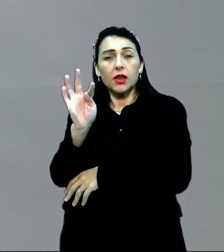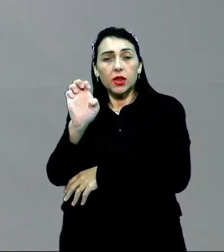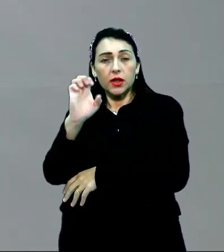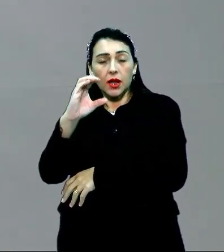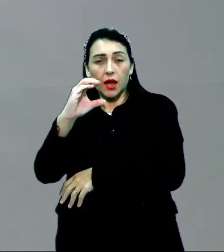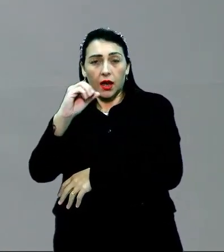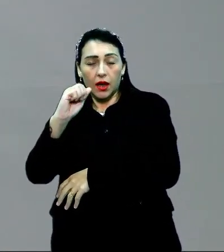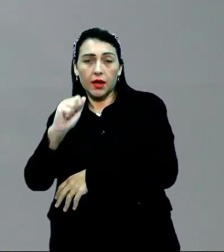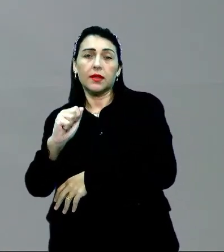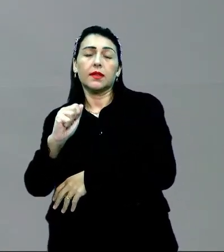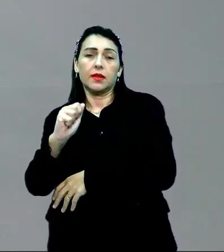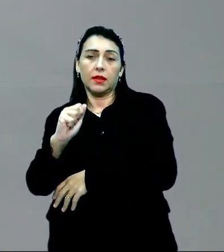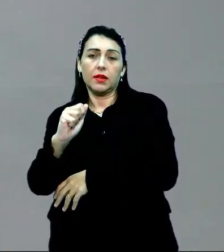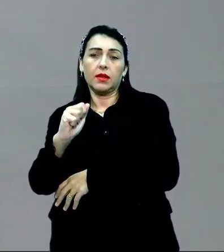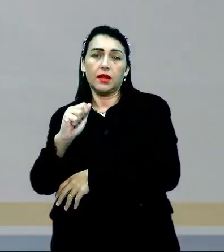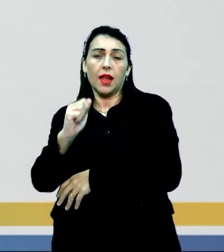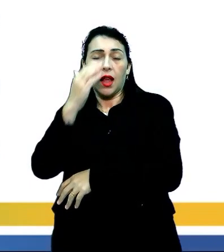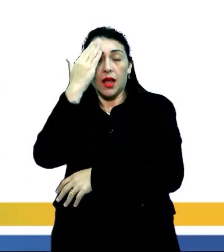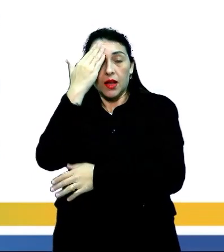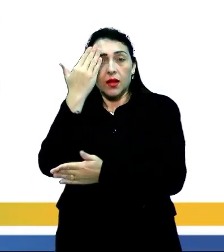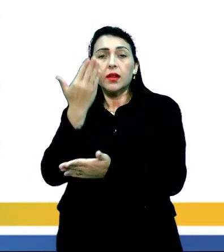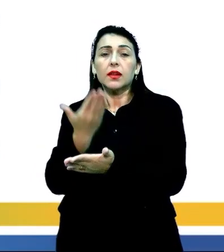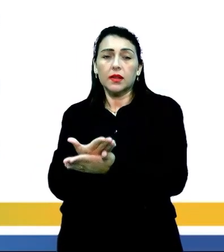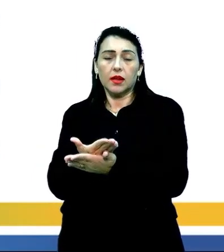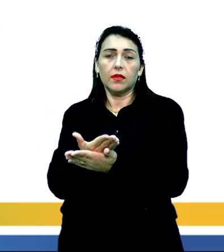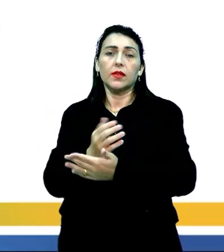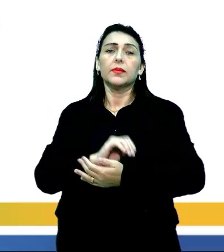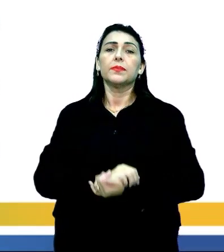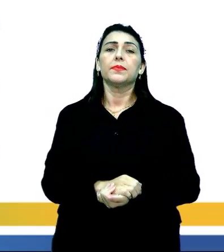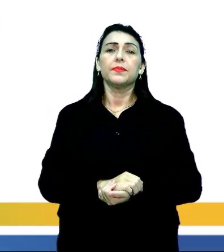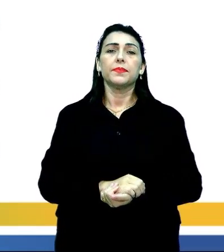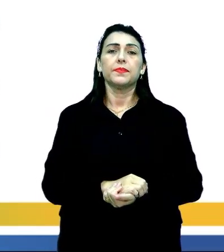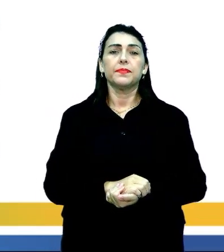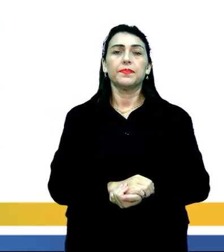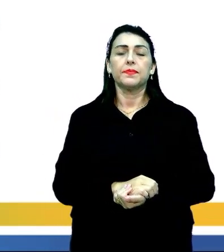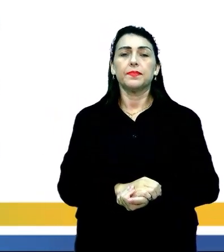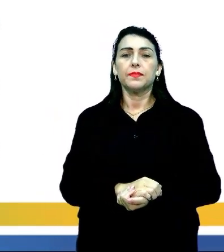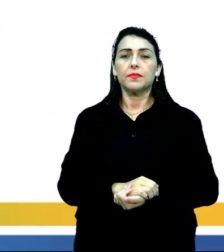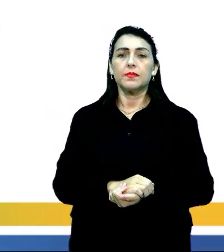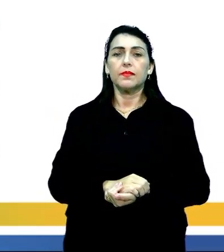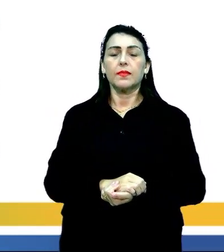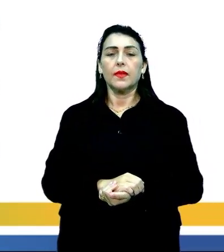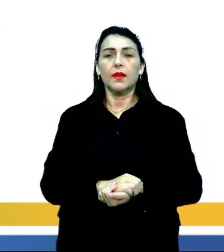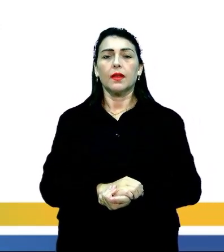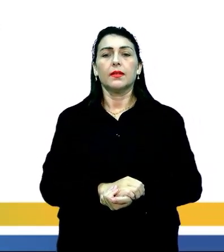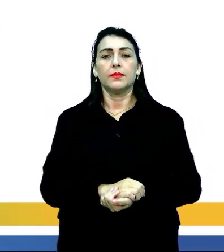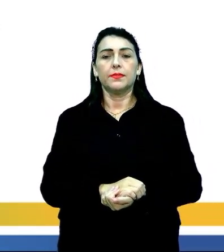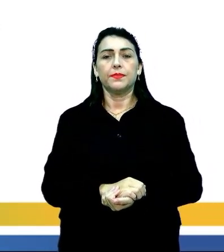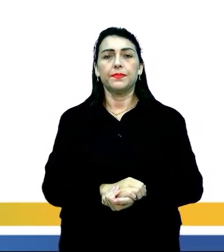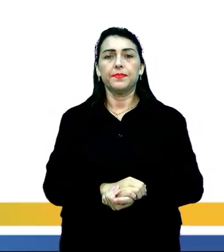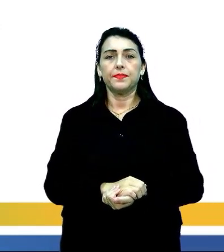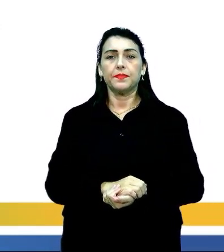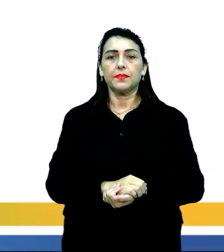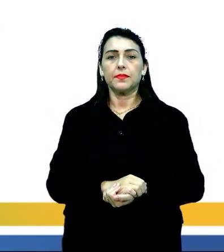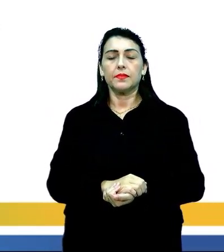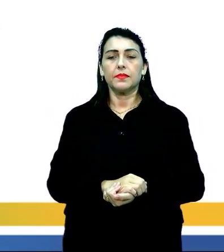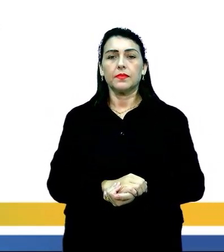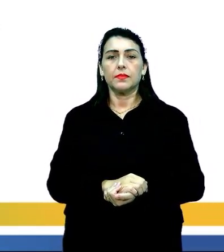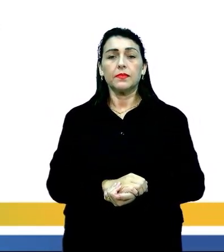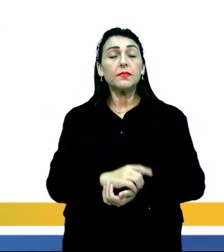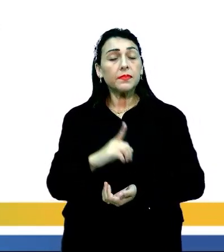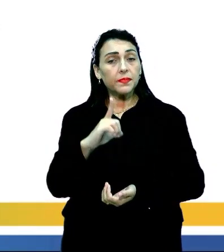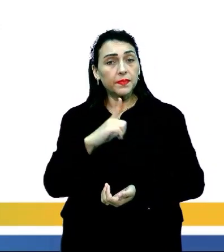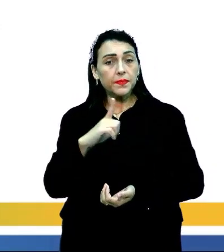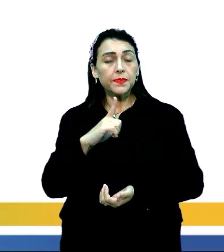acreditavam nisso aí voltando a nossa questão no ENEM né aí quando